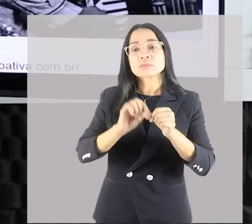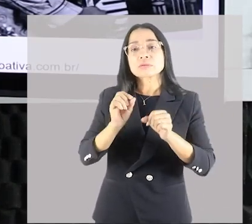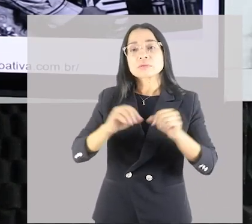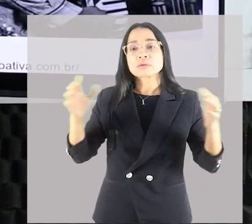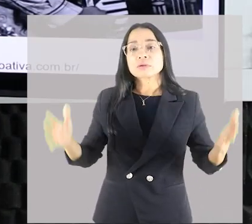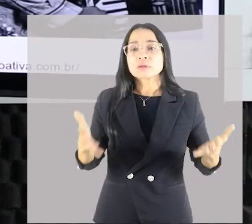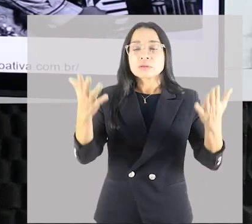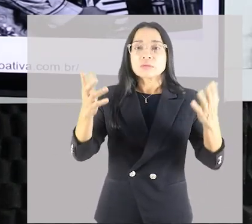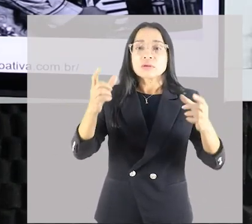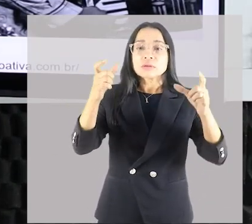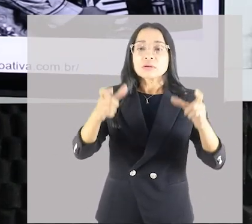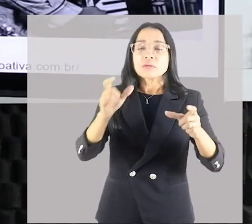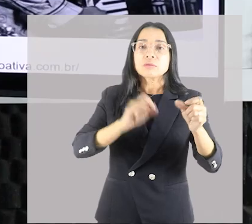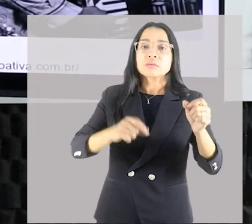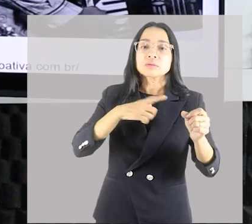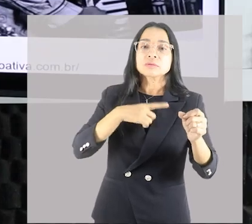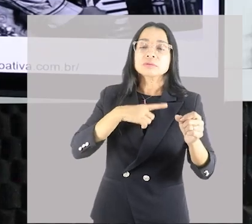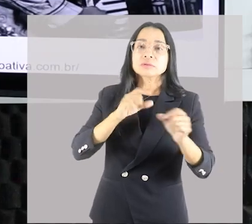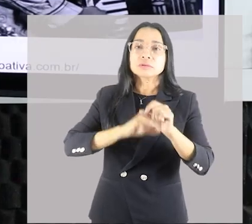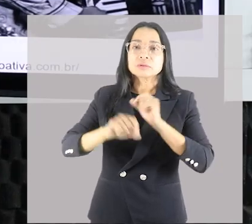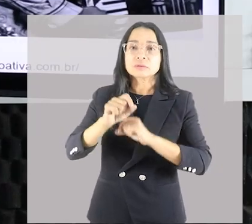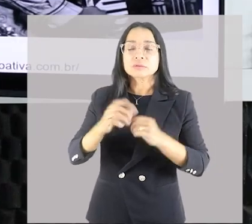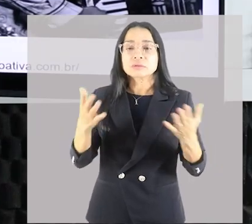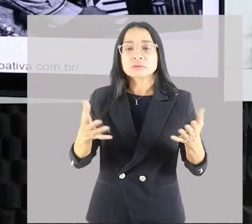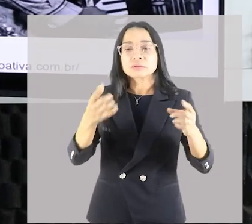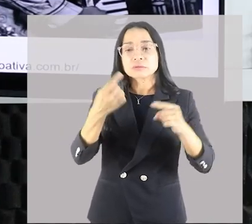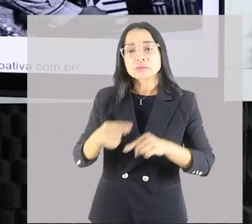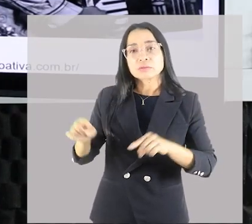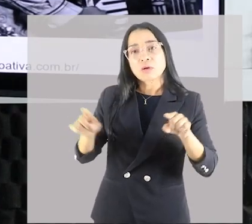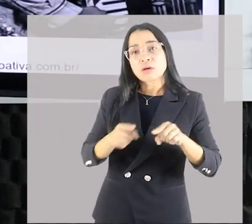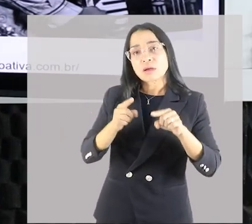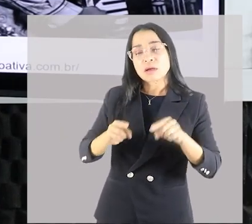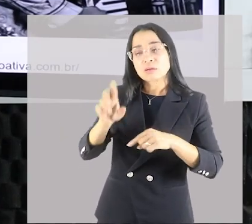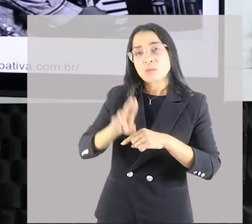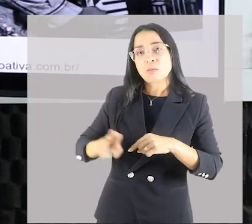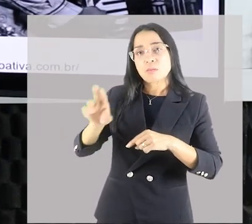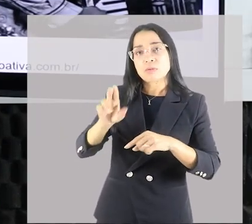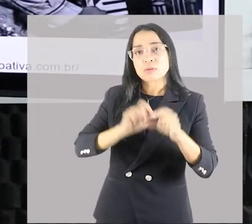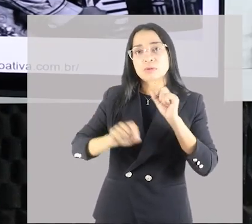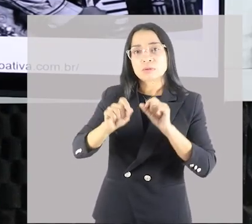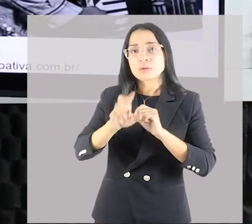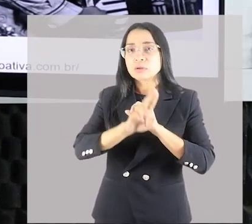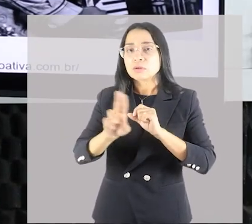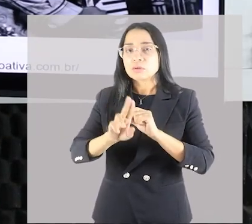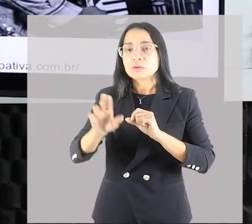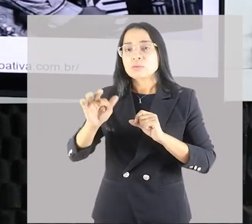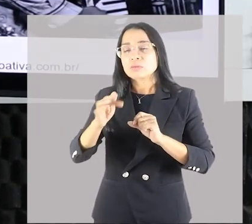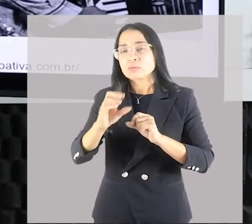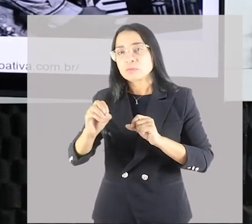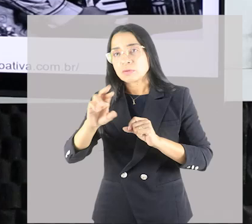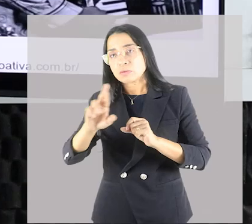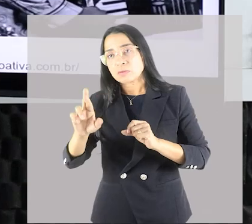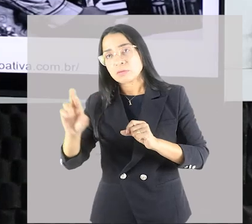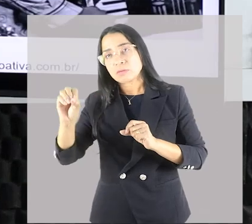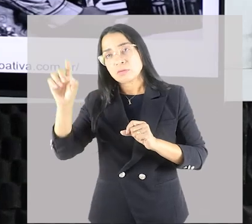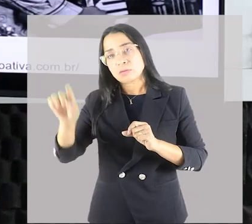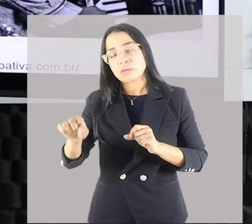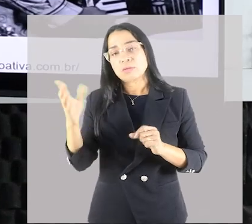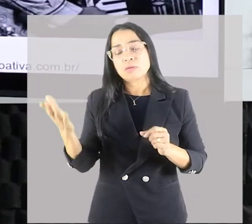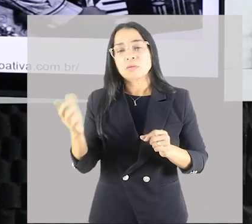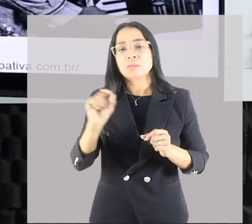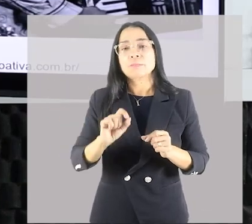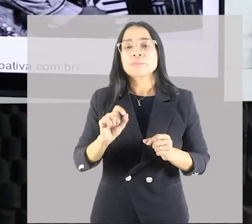festas onde estavam sendo tocado, o que passou a ser denominado de forró.